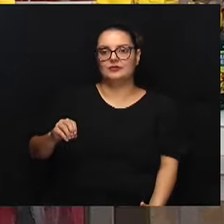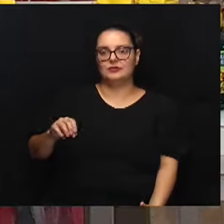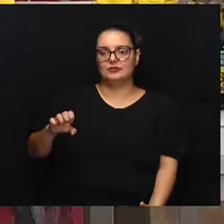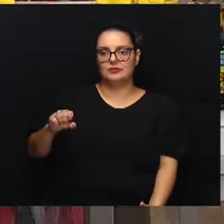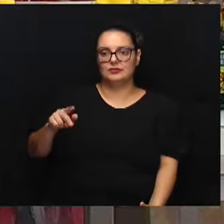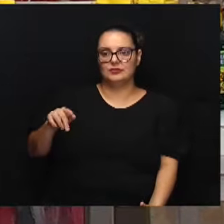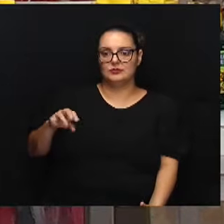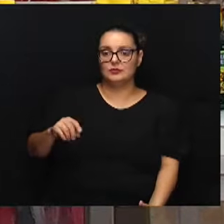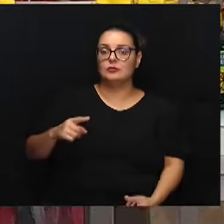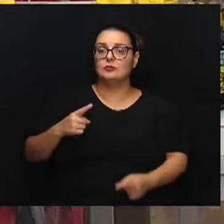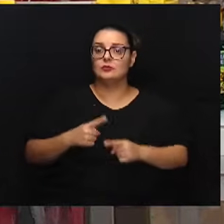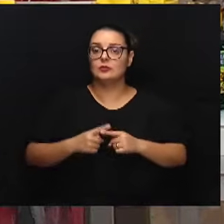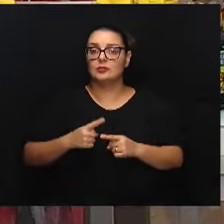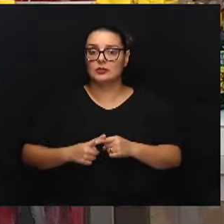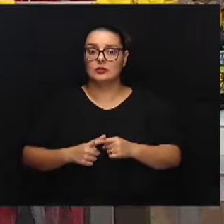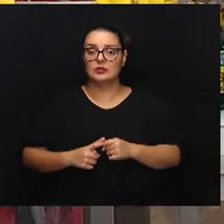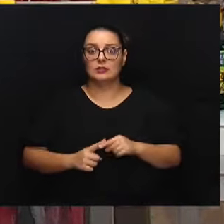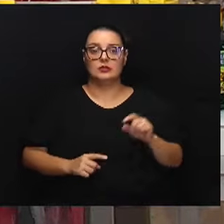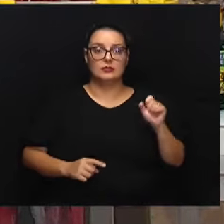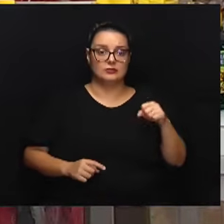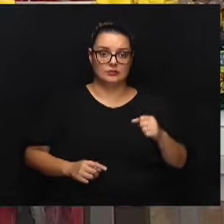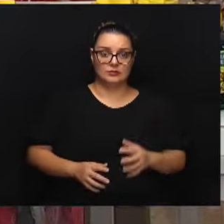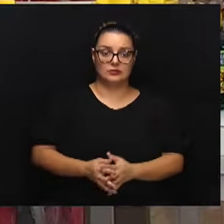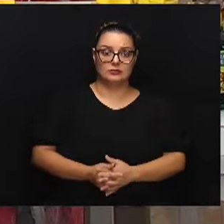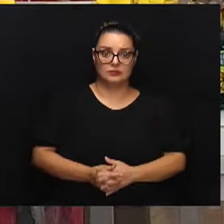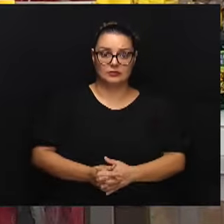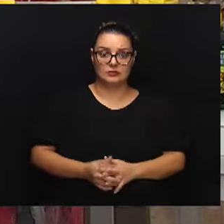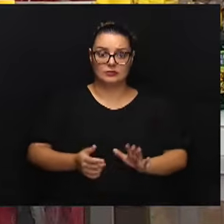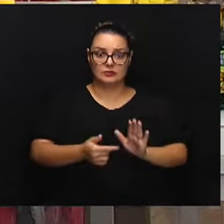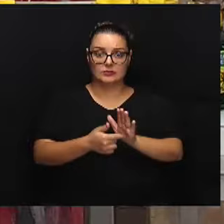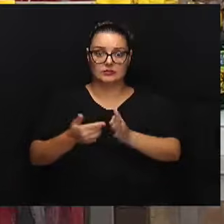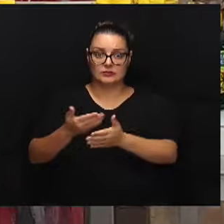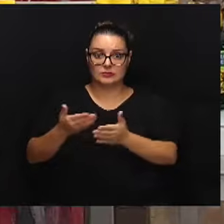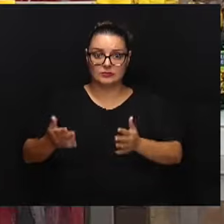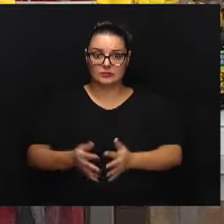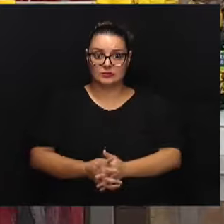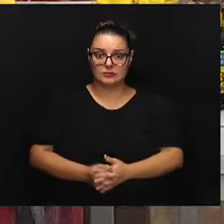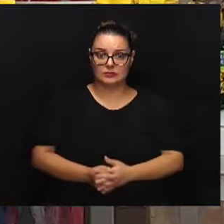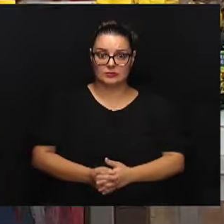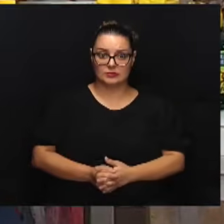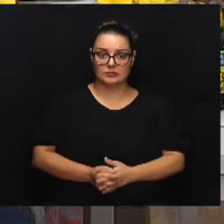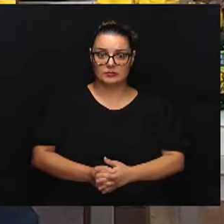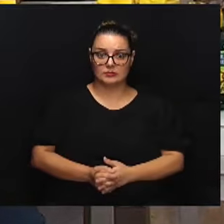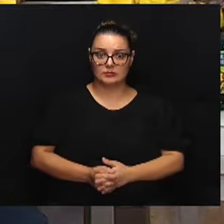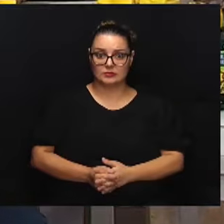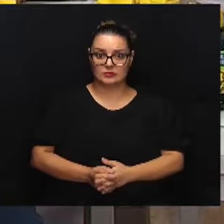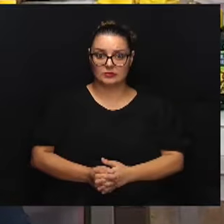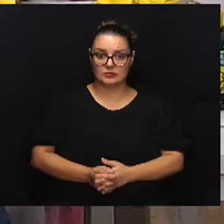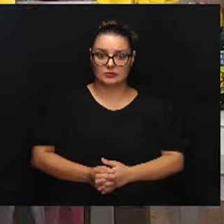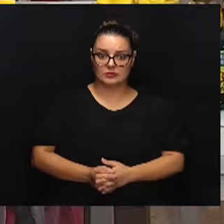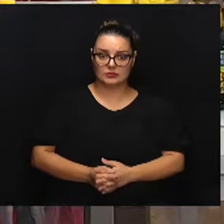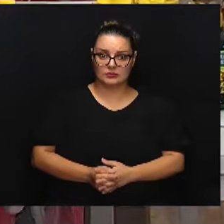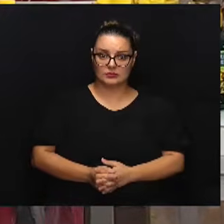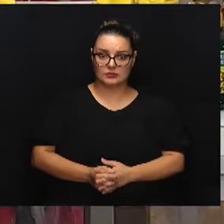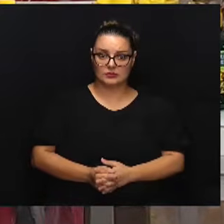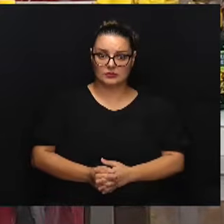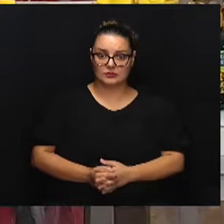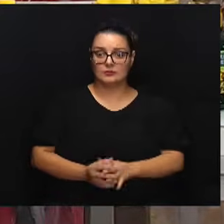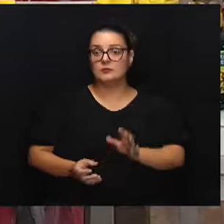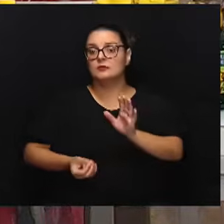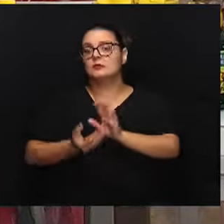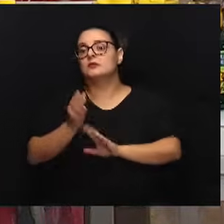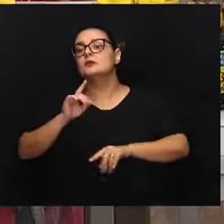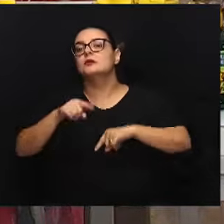Por quê? Vou mostrar na prática pra vocês que vocês podem criar